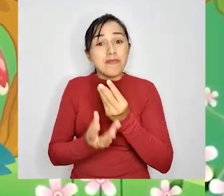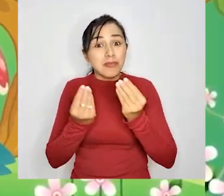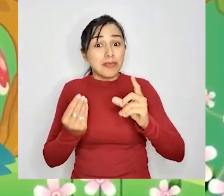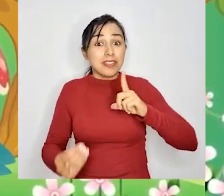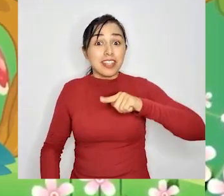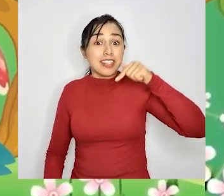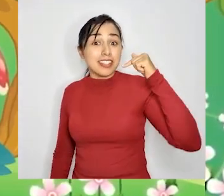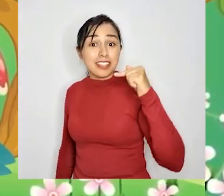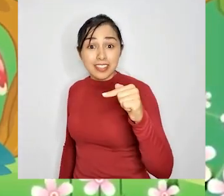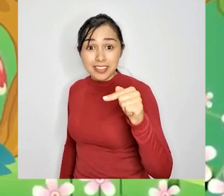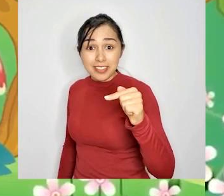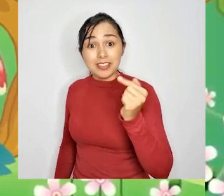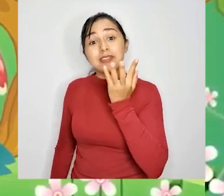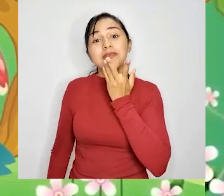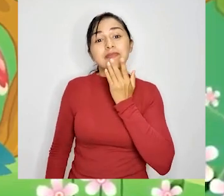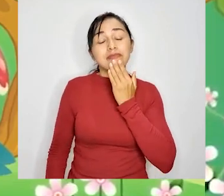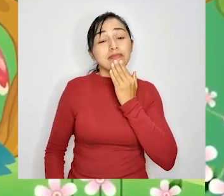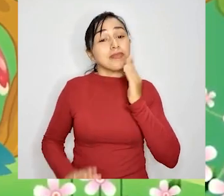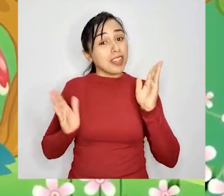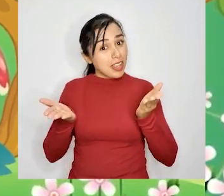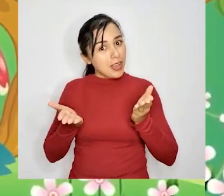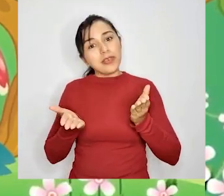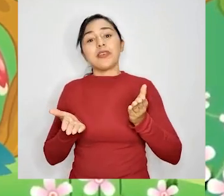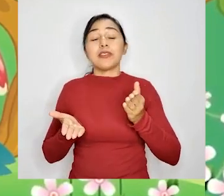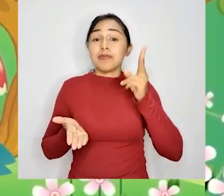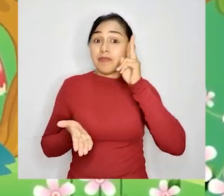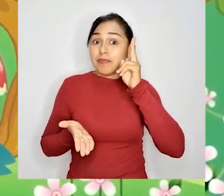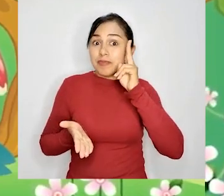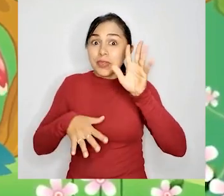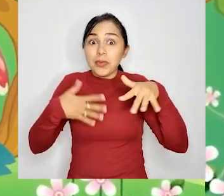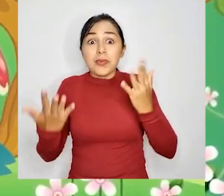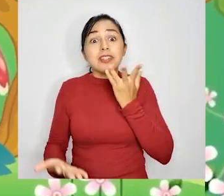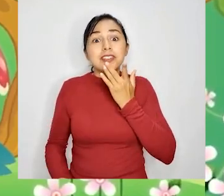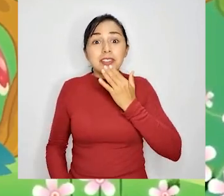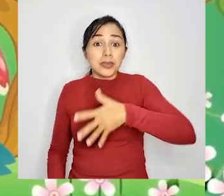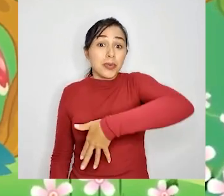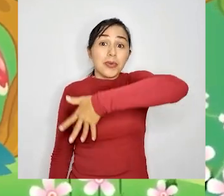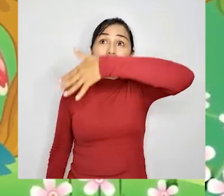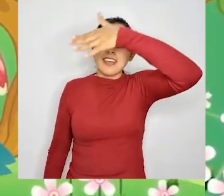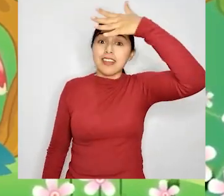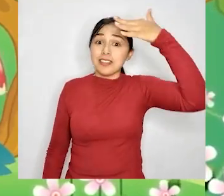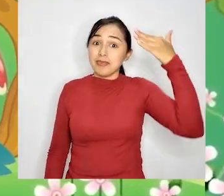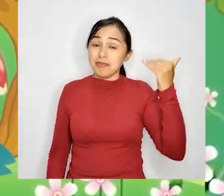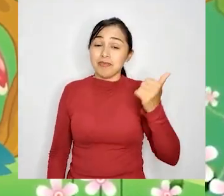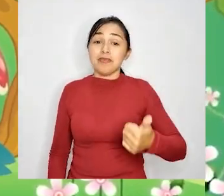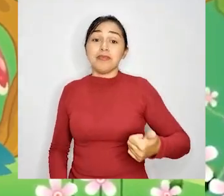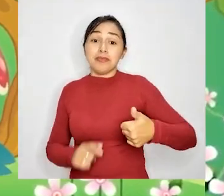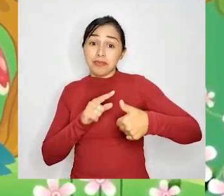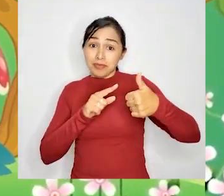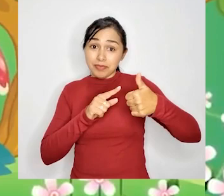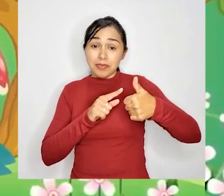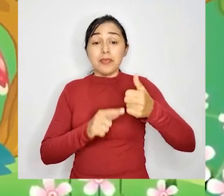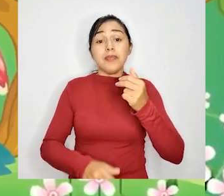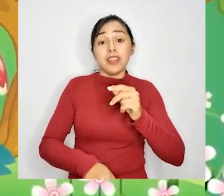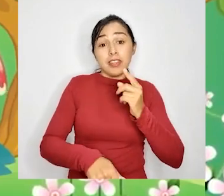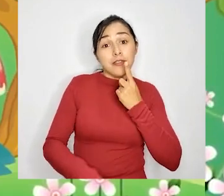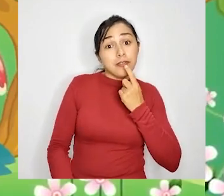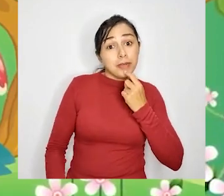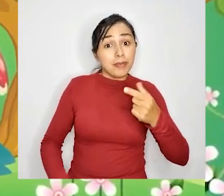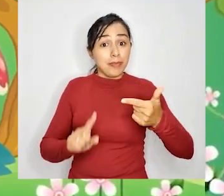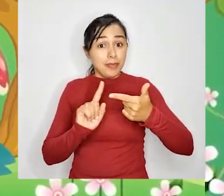tem 7 cores. Vamos falar juntos as cores do arco-íris? Vermelho,